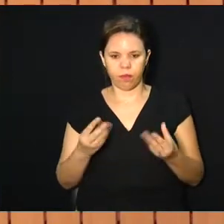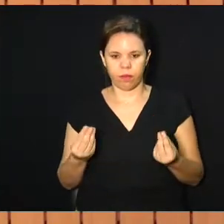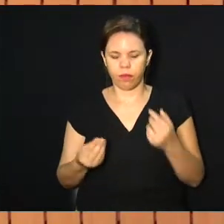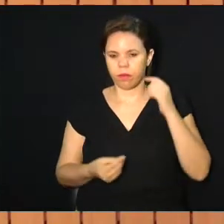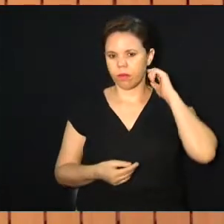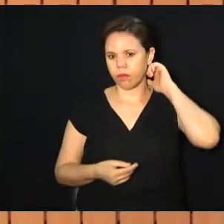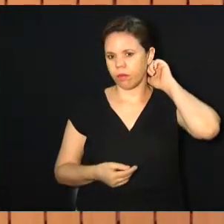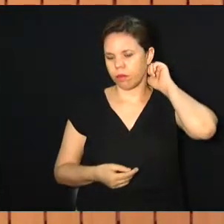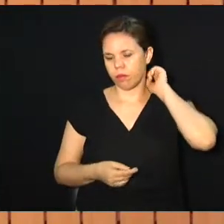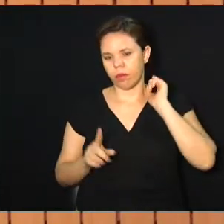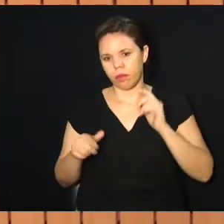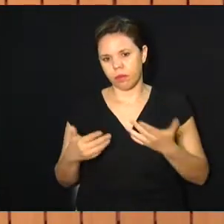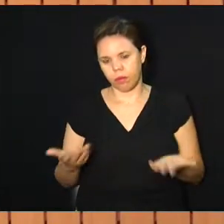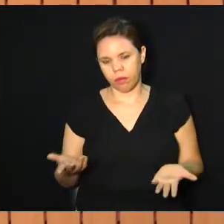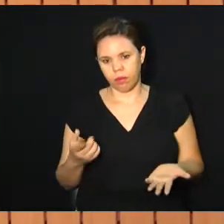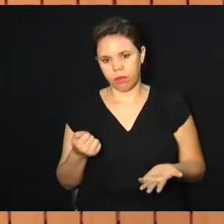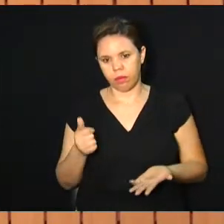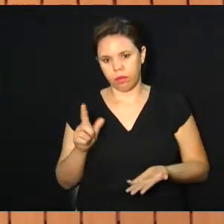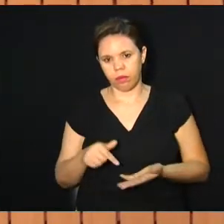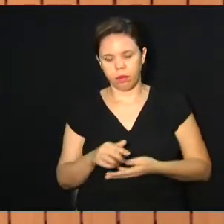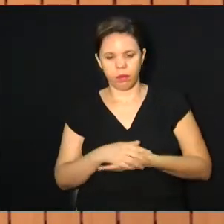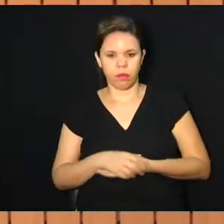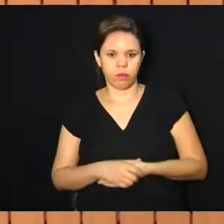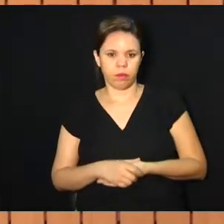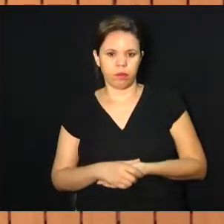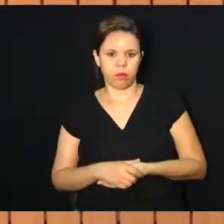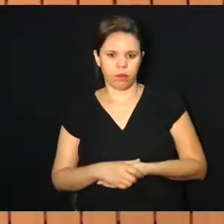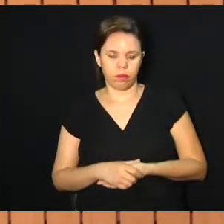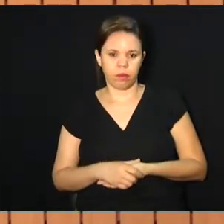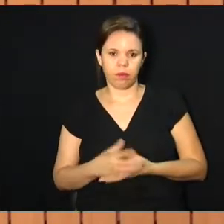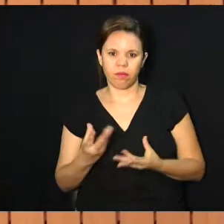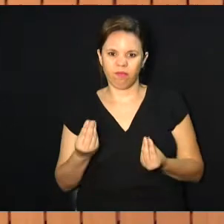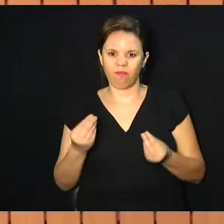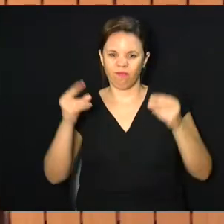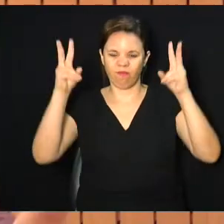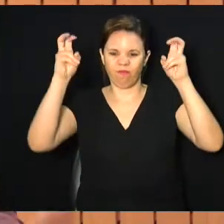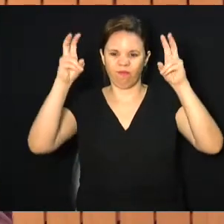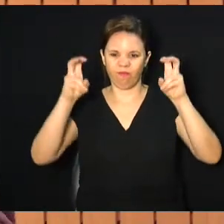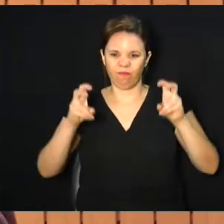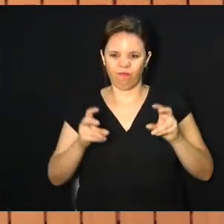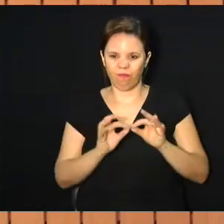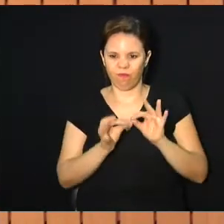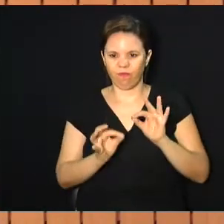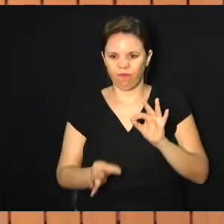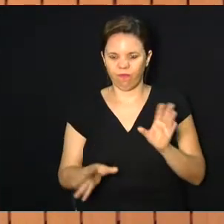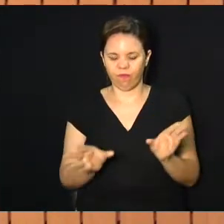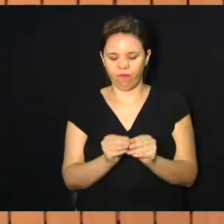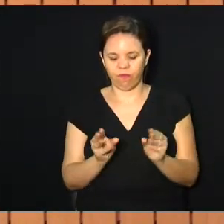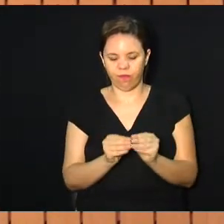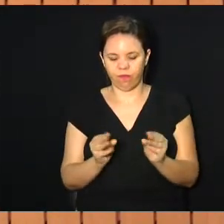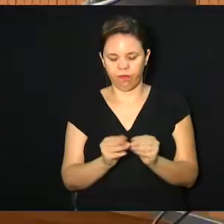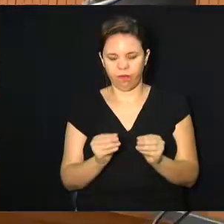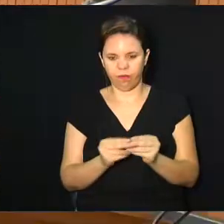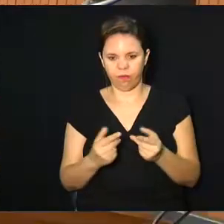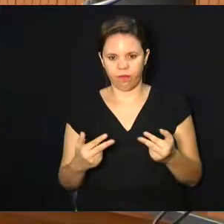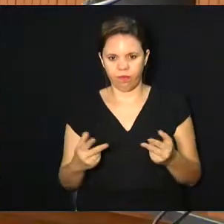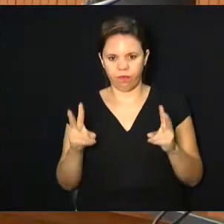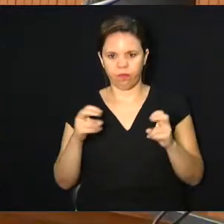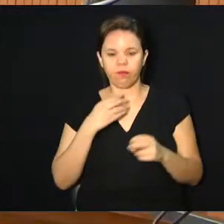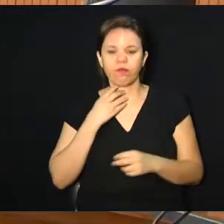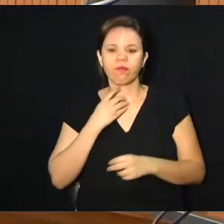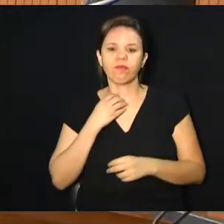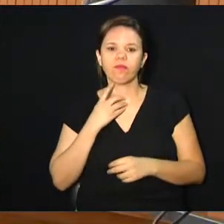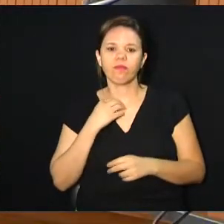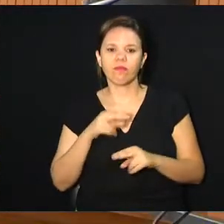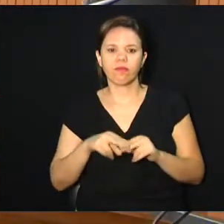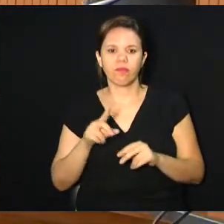E é isso, um pouco disso. É muito assunto, é bastante tema, por isso que a gente fez um guiazinho, porque envolve bastante tema. E